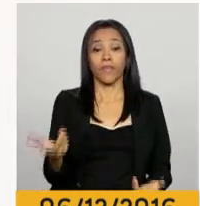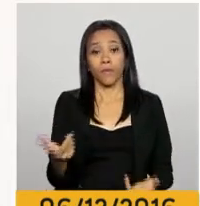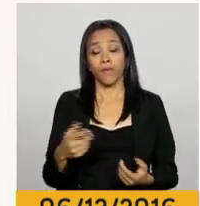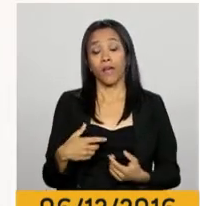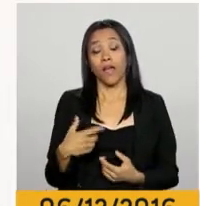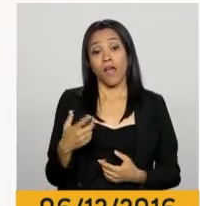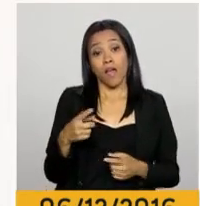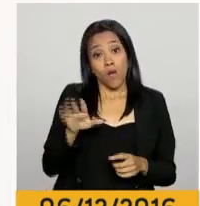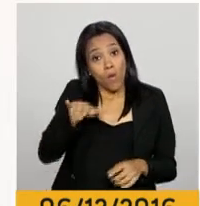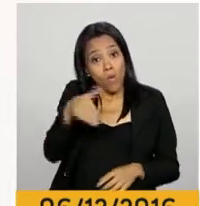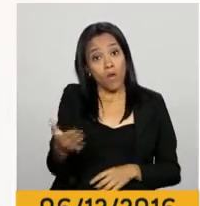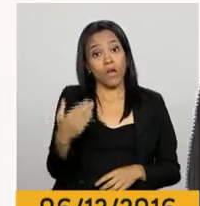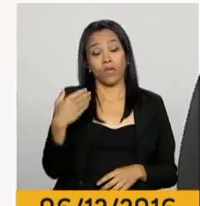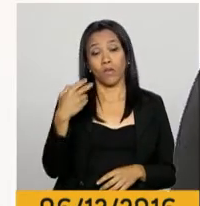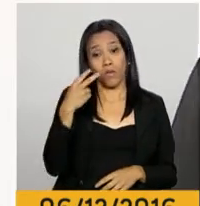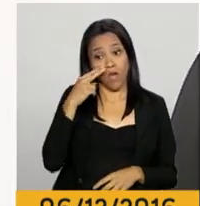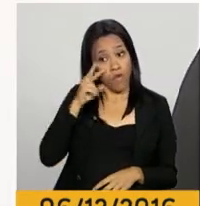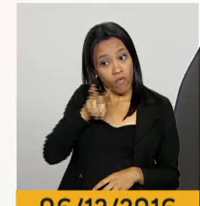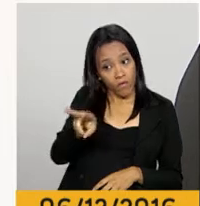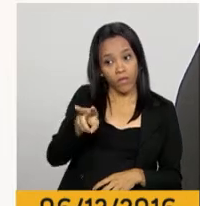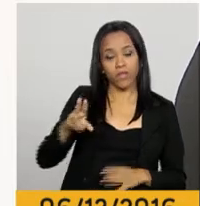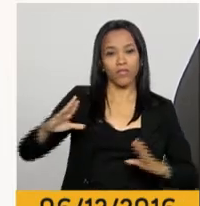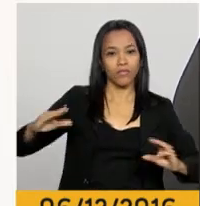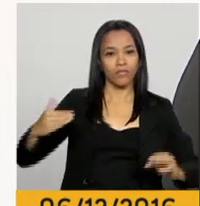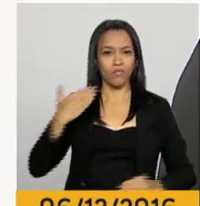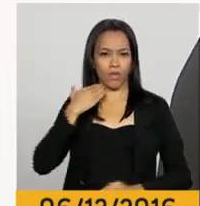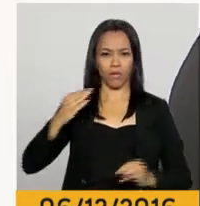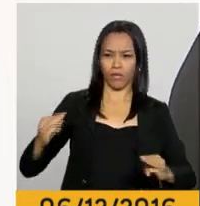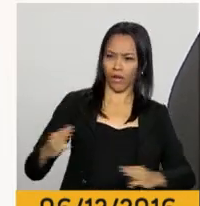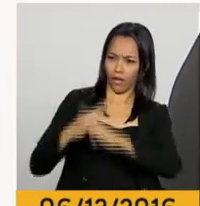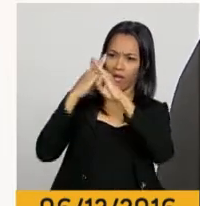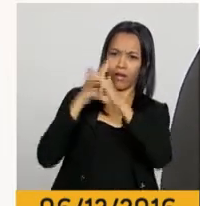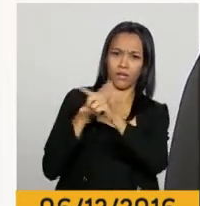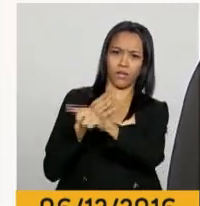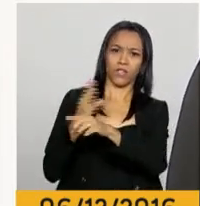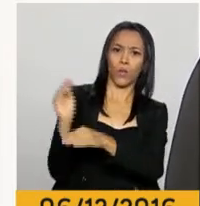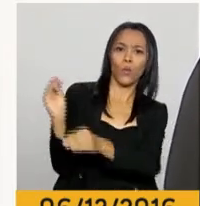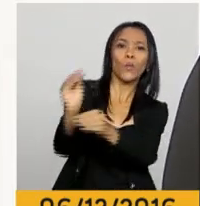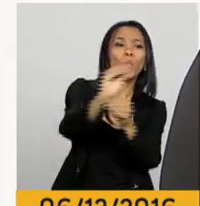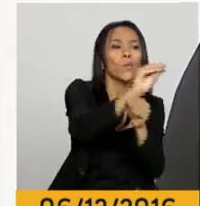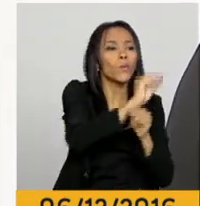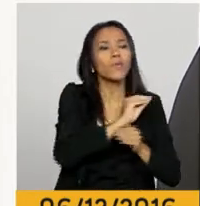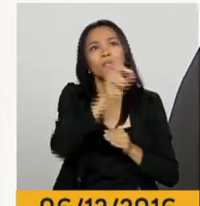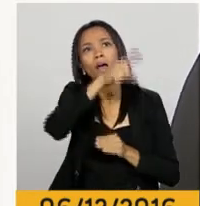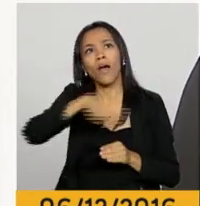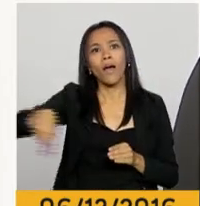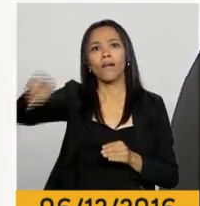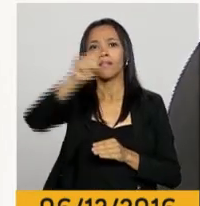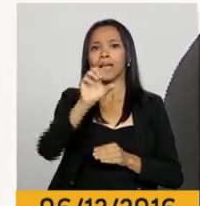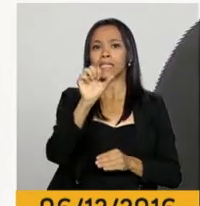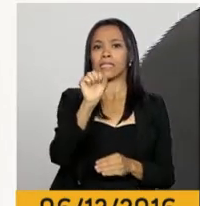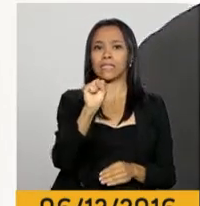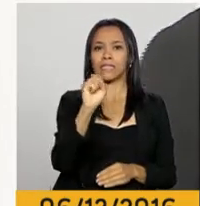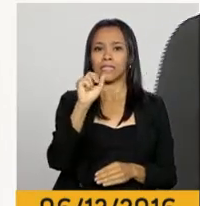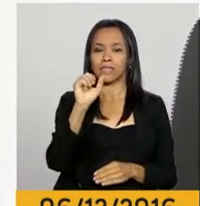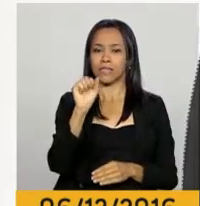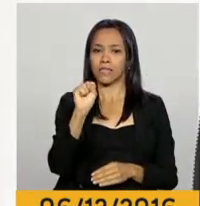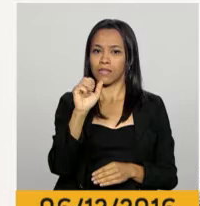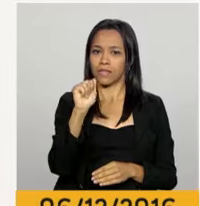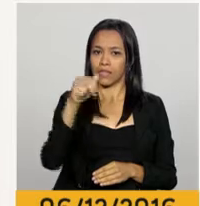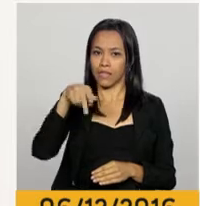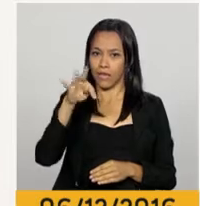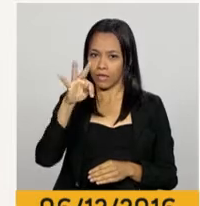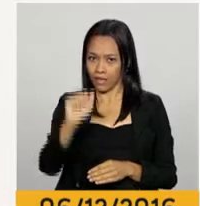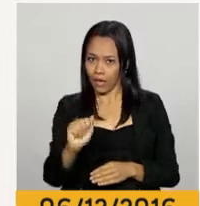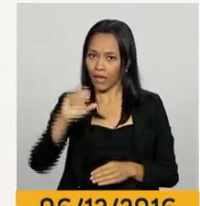portanto quando eu vejo a caixa econômica cuidar das santas casas e acho que este momento serve exatamente para